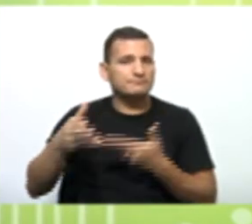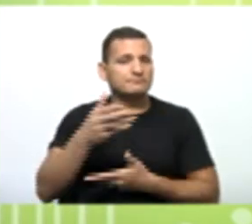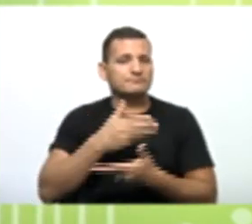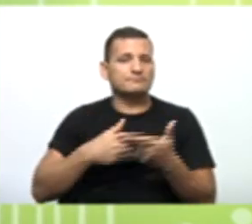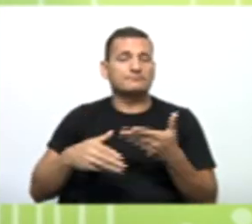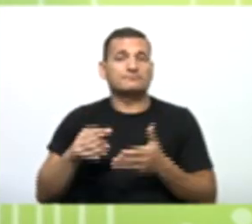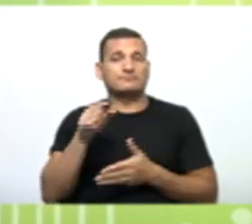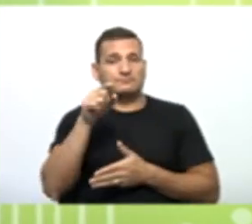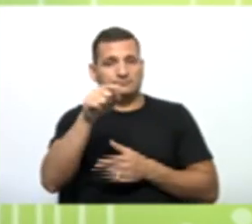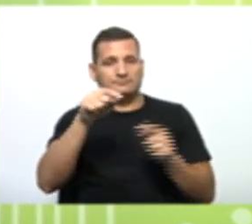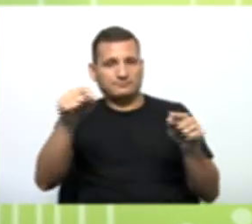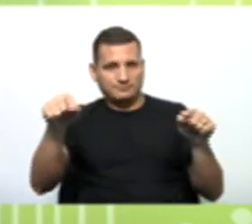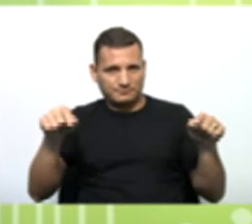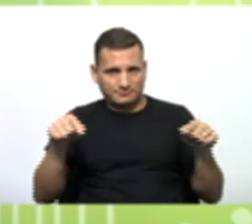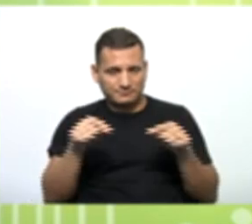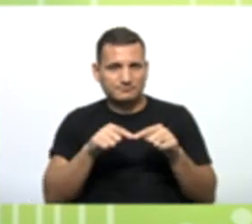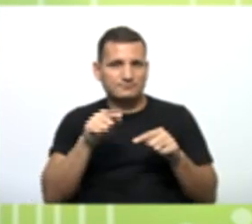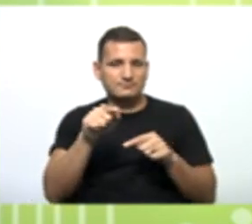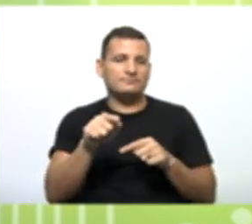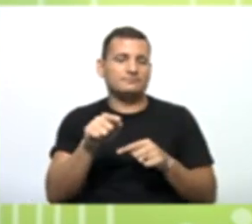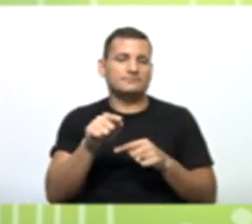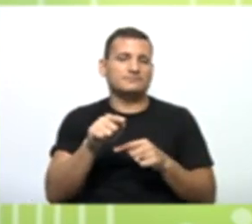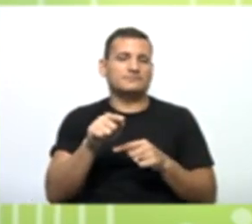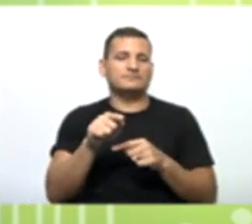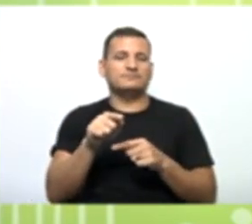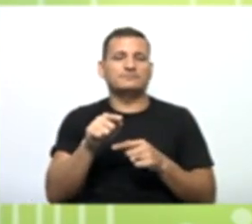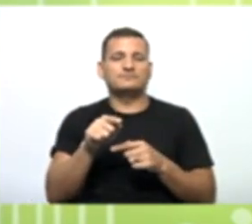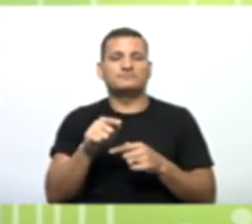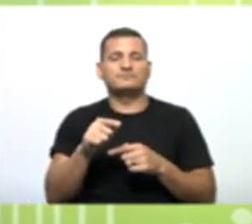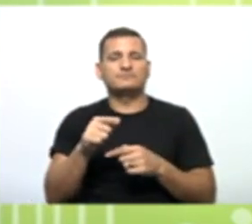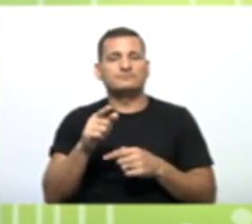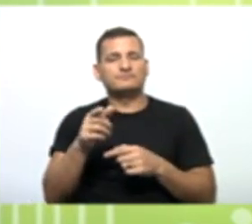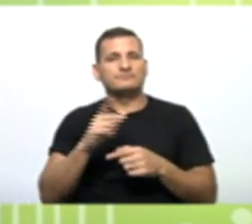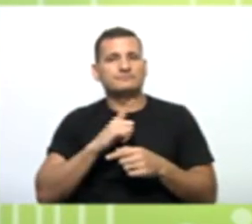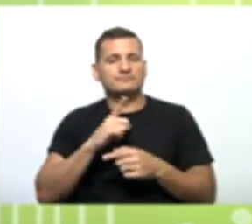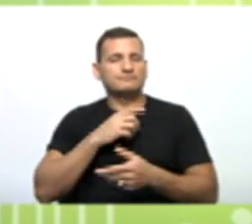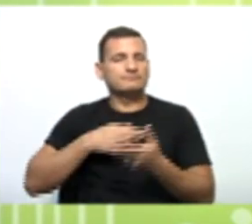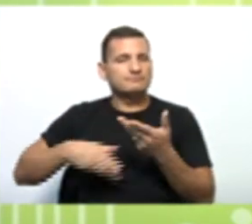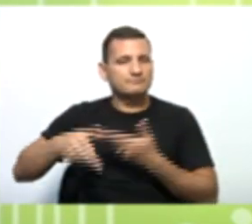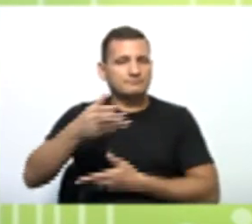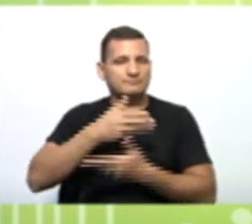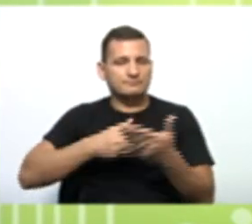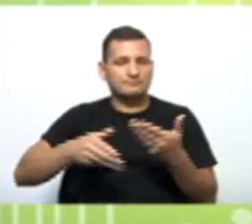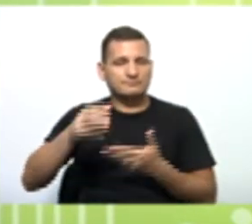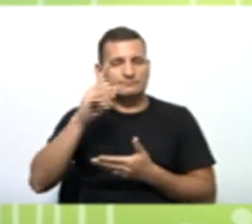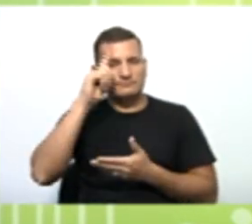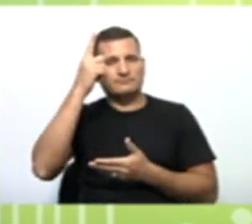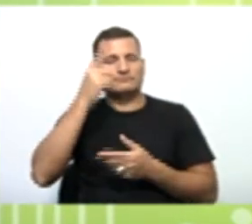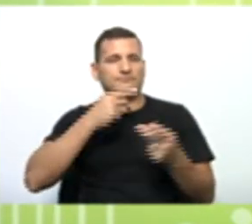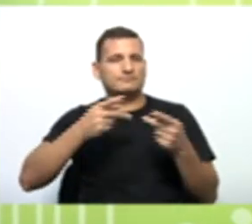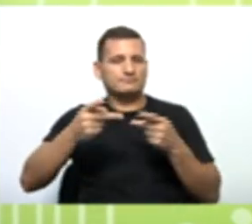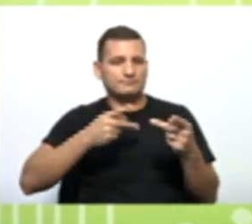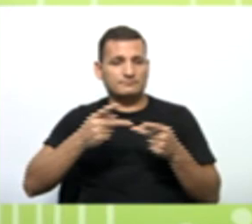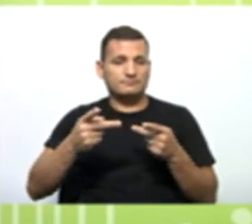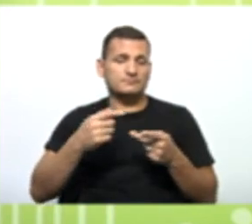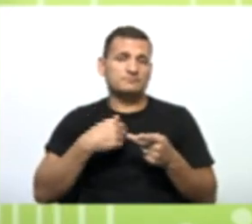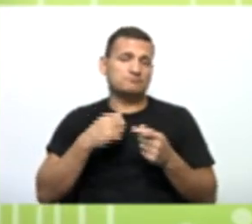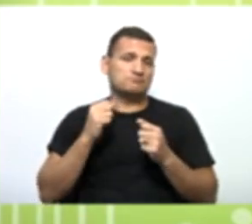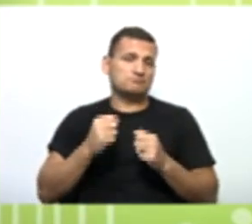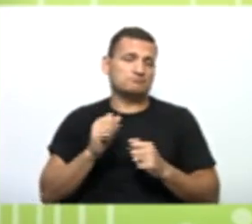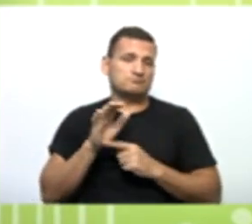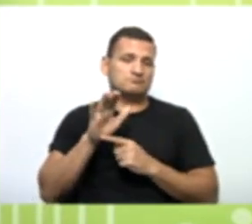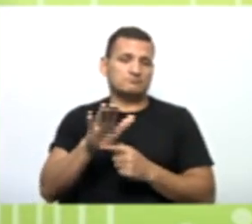estão aí na sala, né? Vocês estão aí na sala, estão compartilhando uma ideia e um projeto específico, eu posso